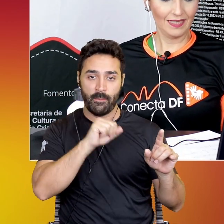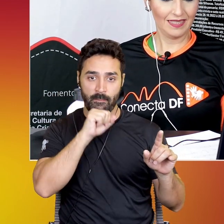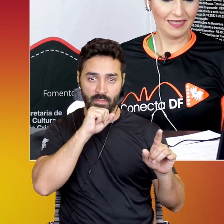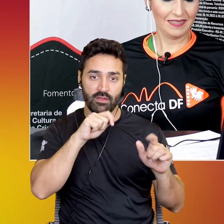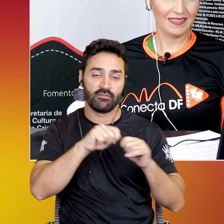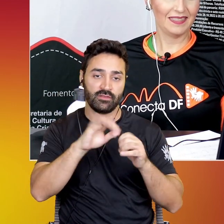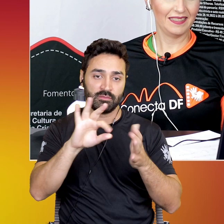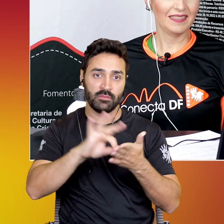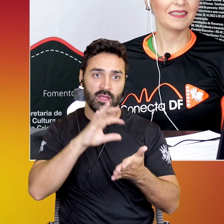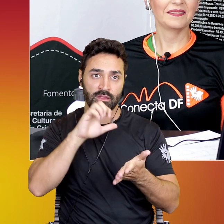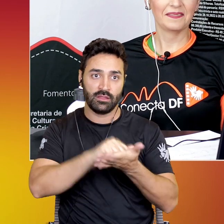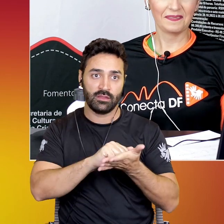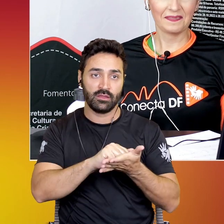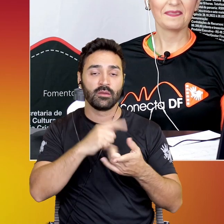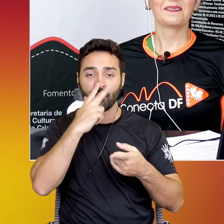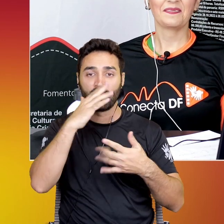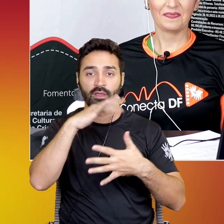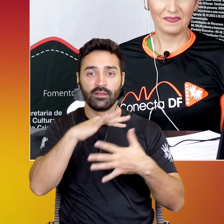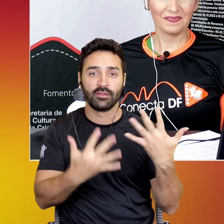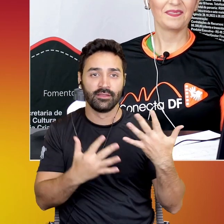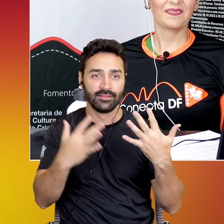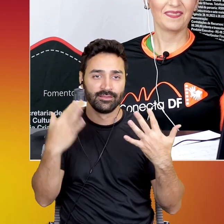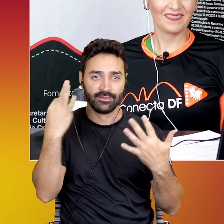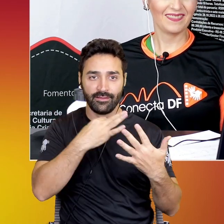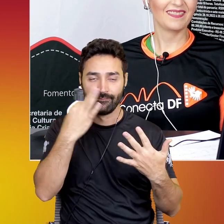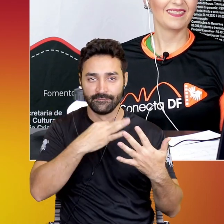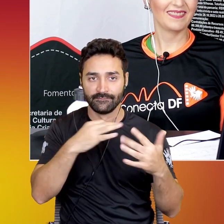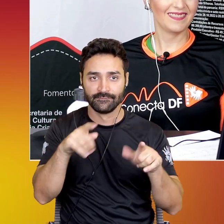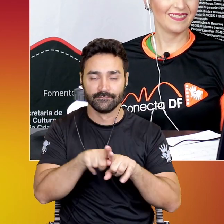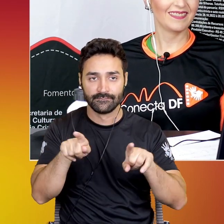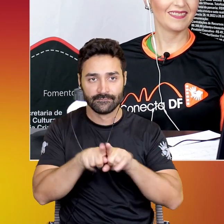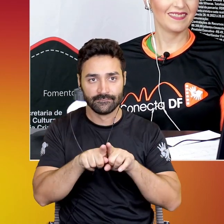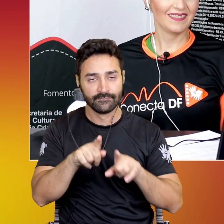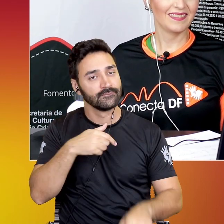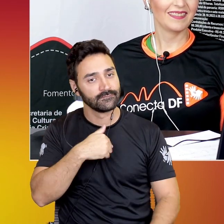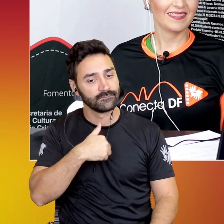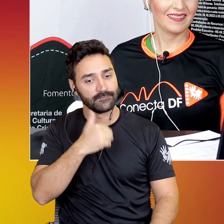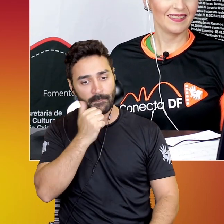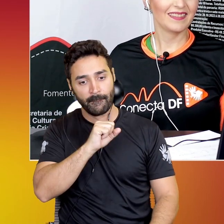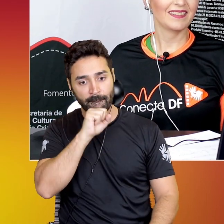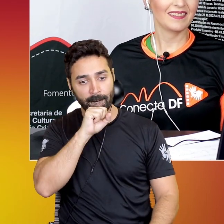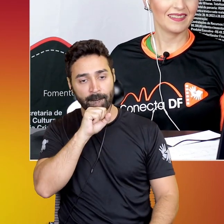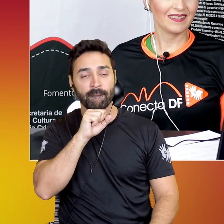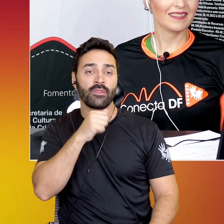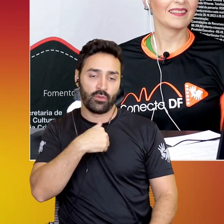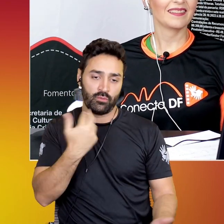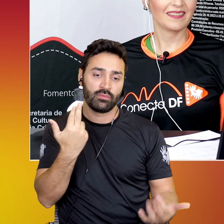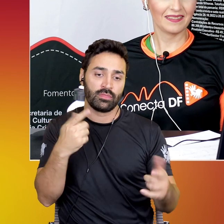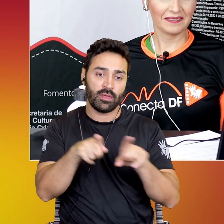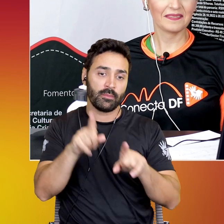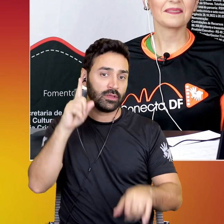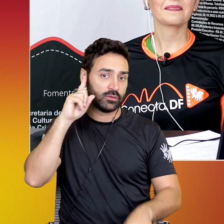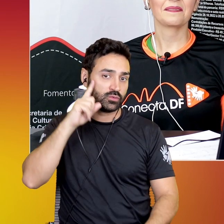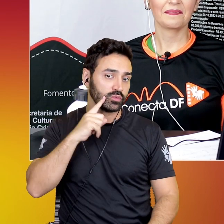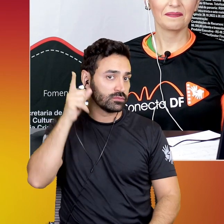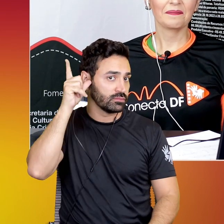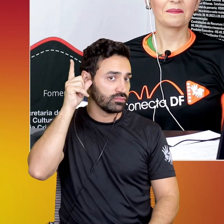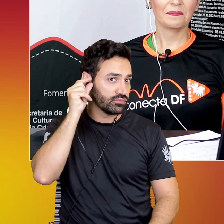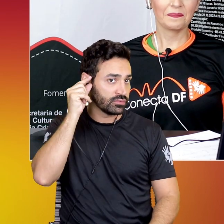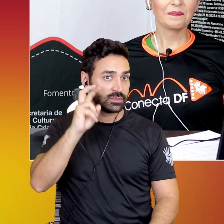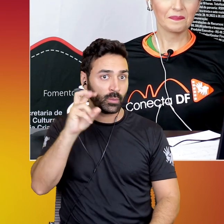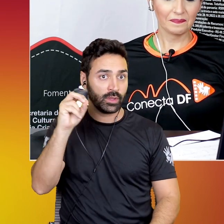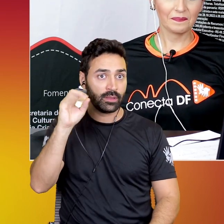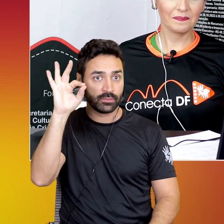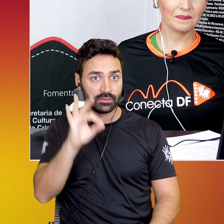acho Libras muito lindo. Inclusive, eu como mãe delas, tenho deficiência auditiva, perda de 50%